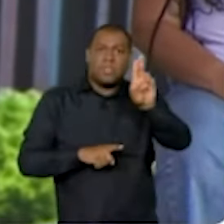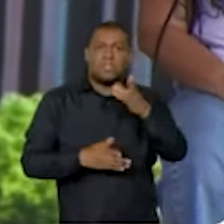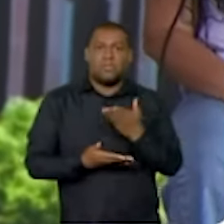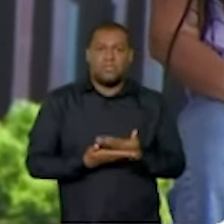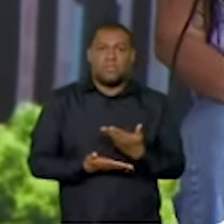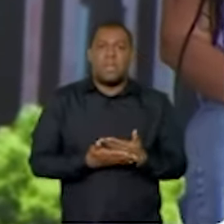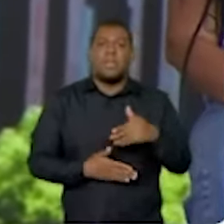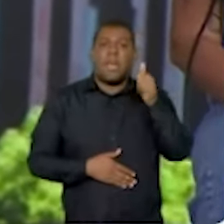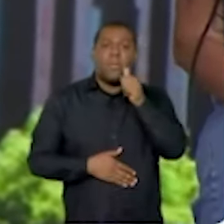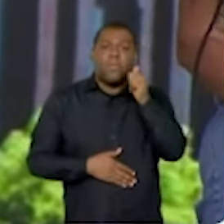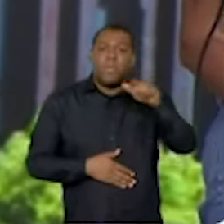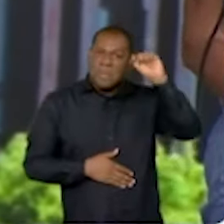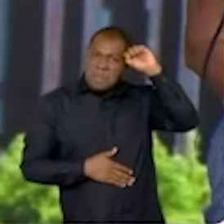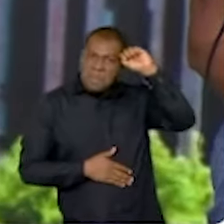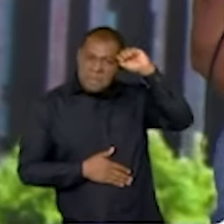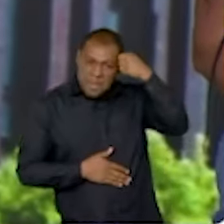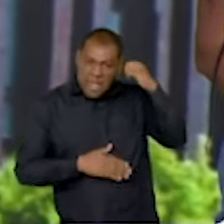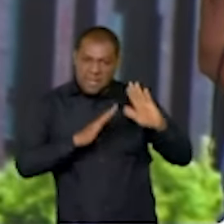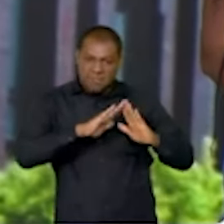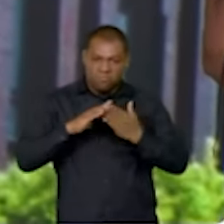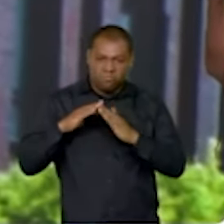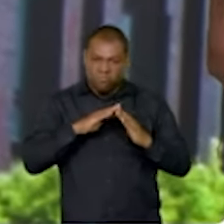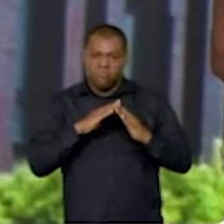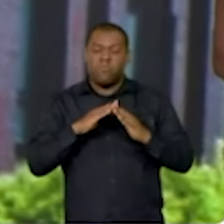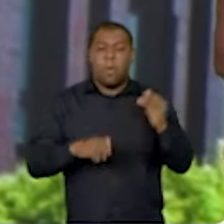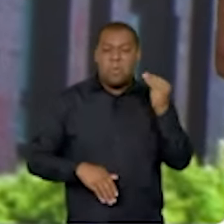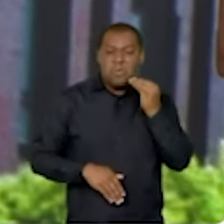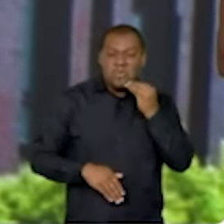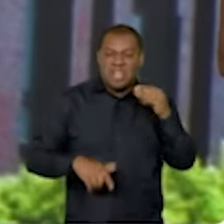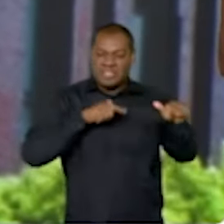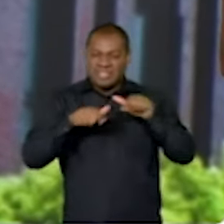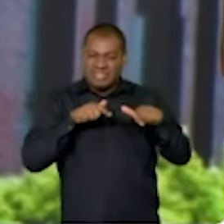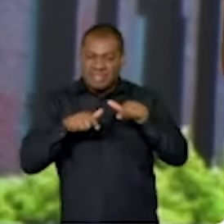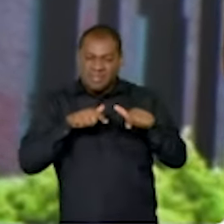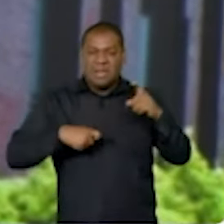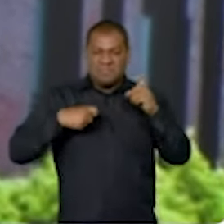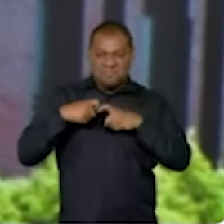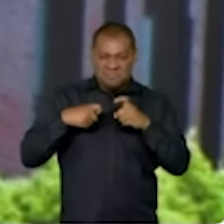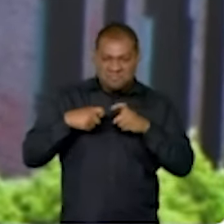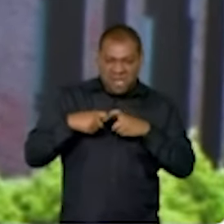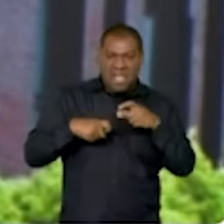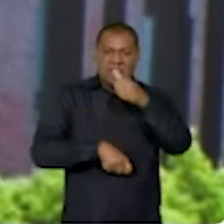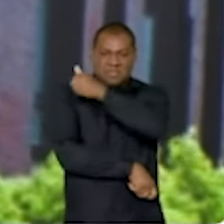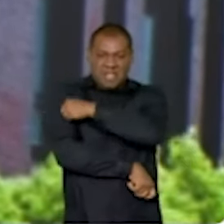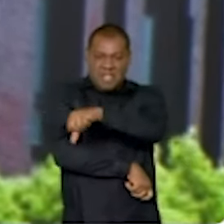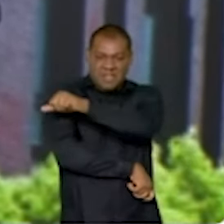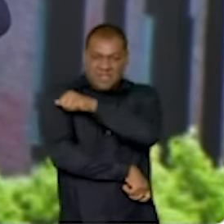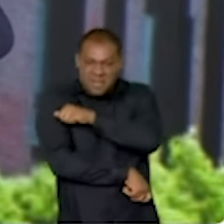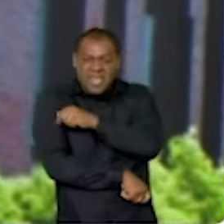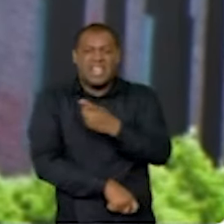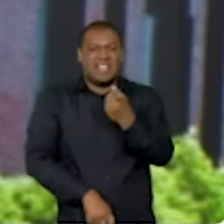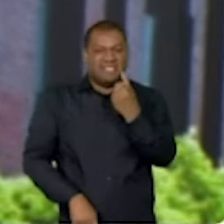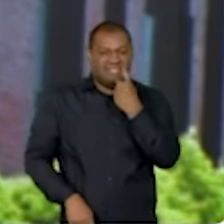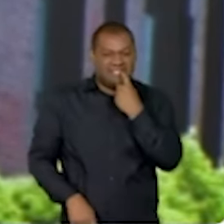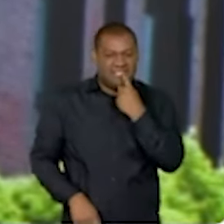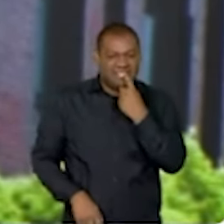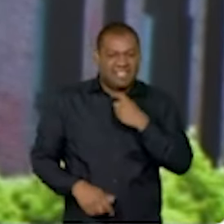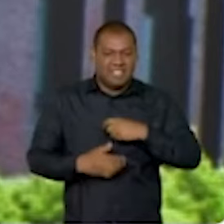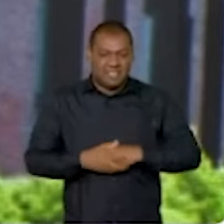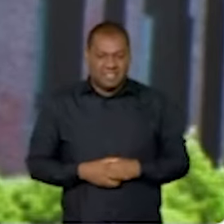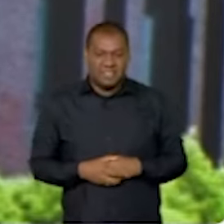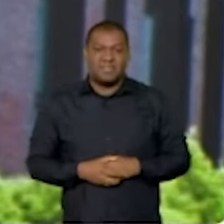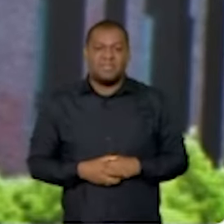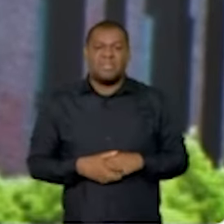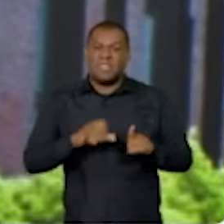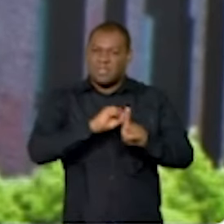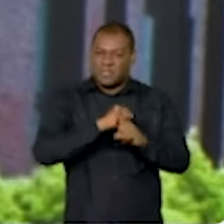da periferia, possa ser médica, possa ser dentista, pode ser enfermeira, pode ser, sabe, socióloga,